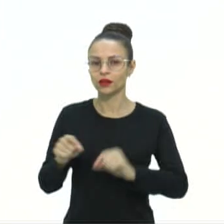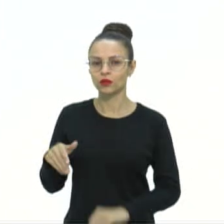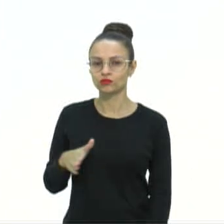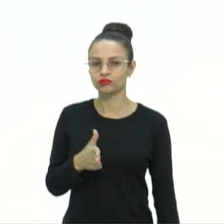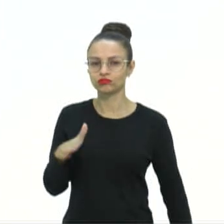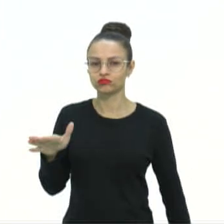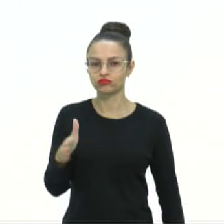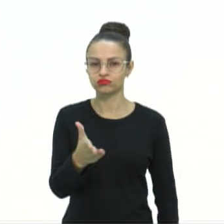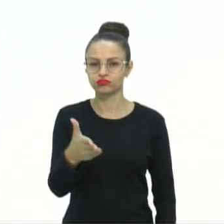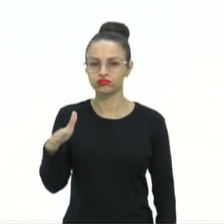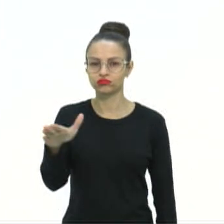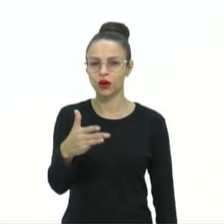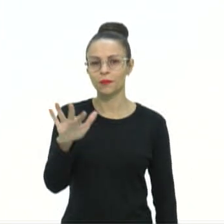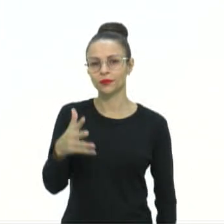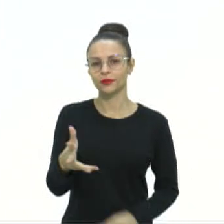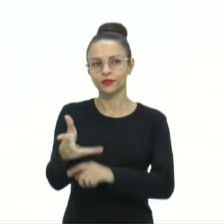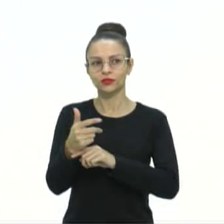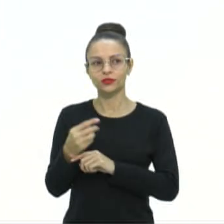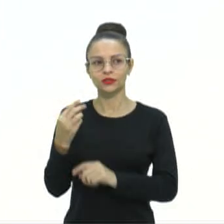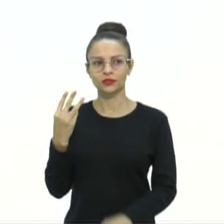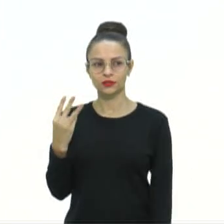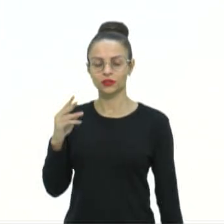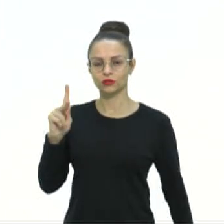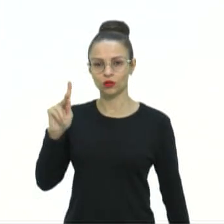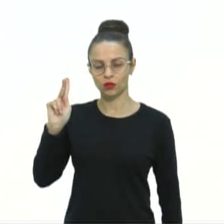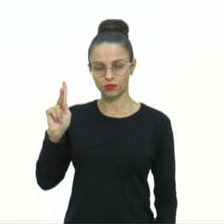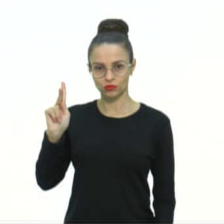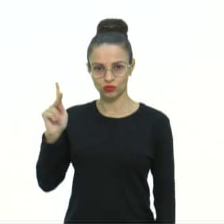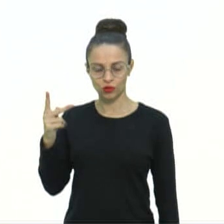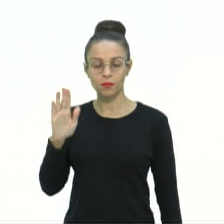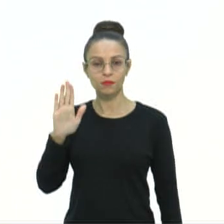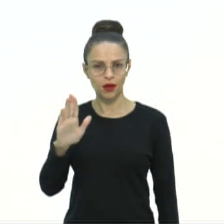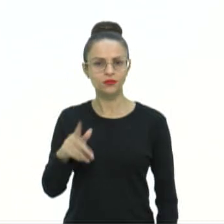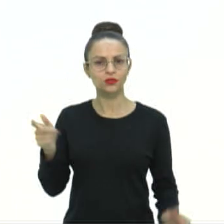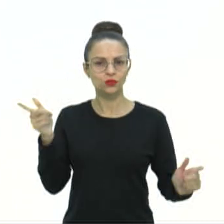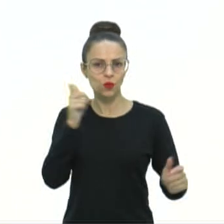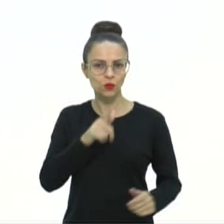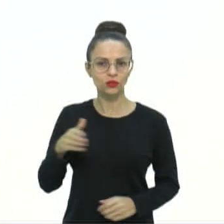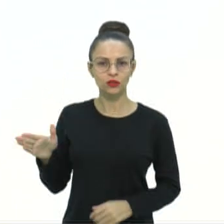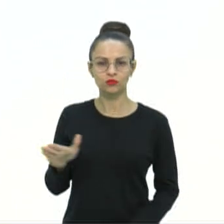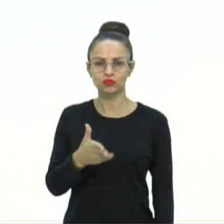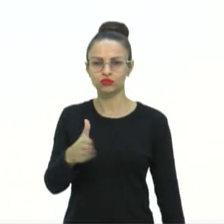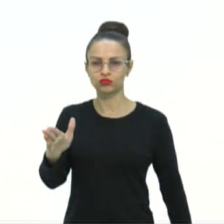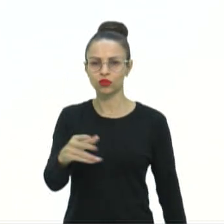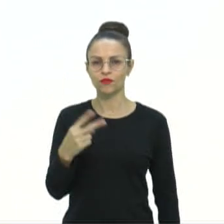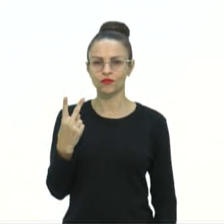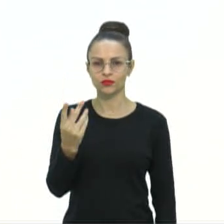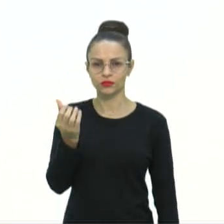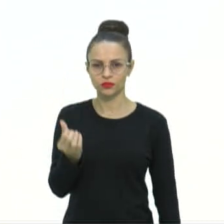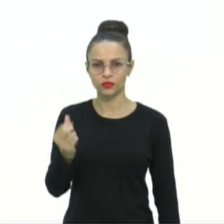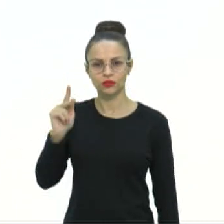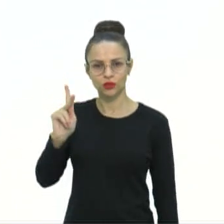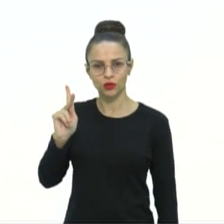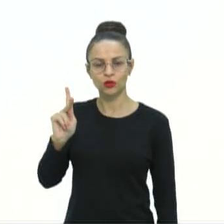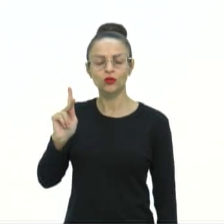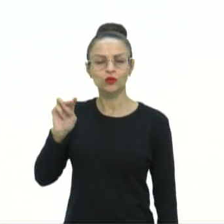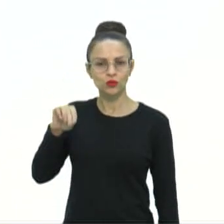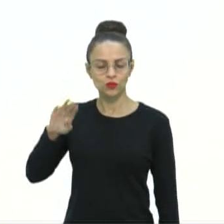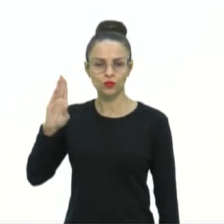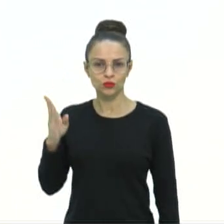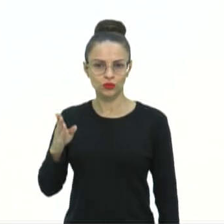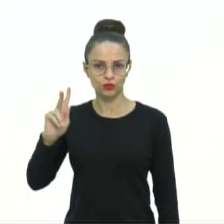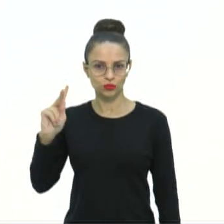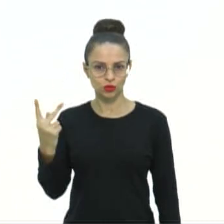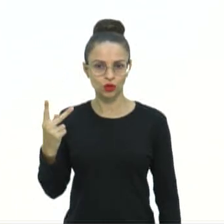de cerca de 3 km por hora, mas pode atingir rapidamente uma velocidade de em torno de 26 km por hora